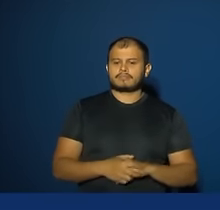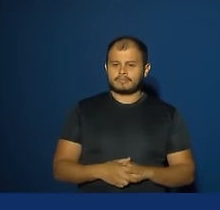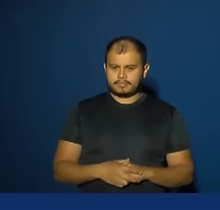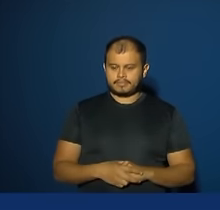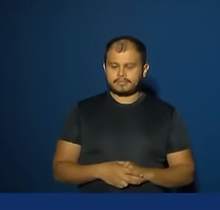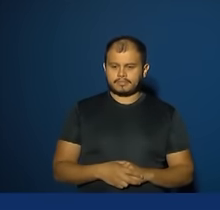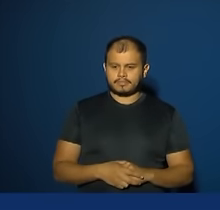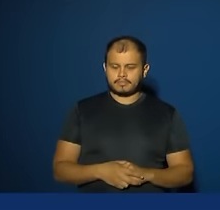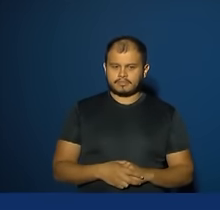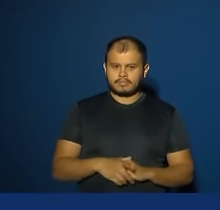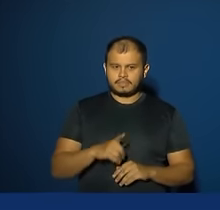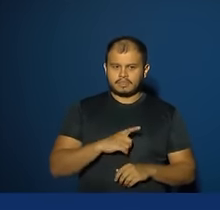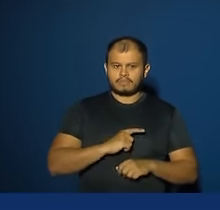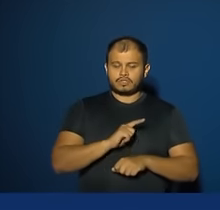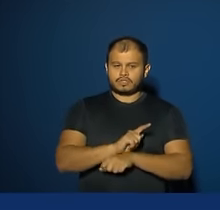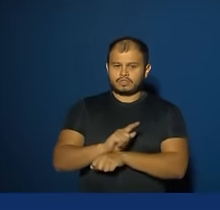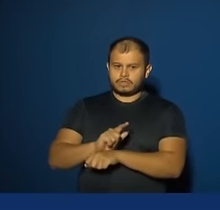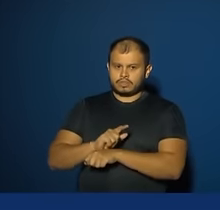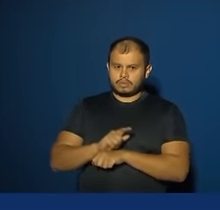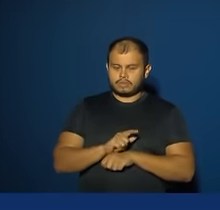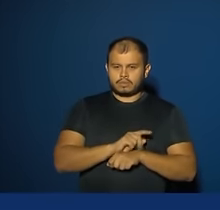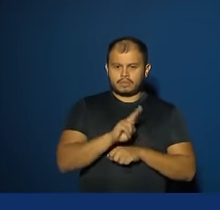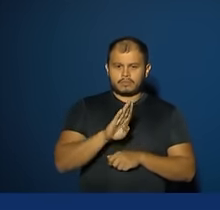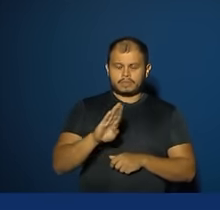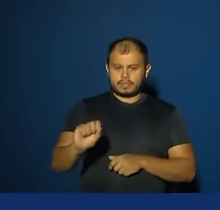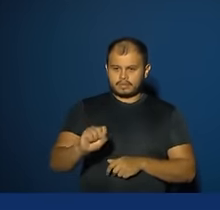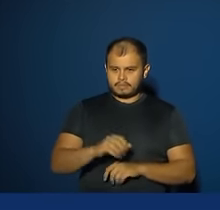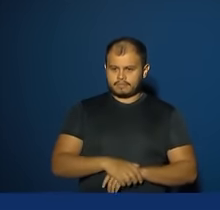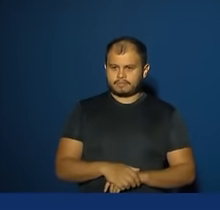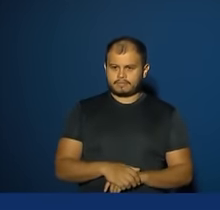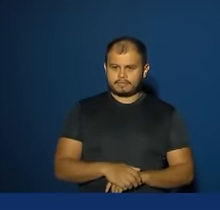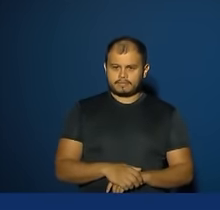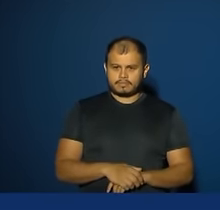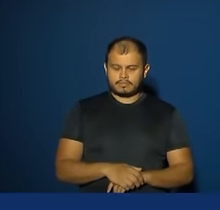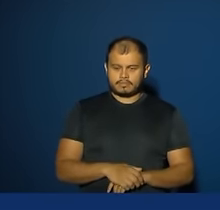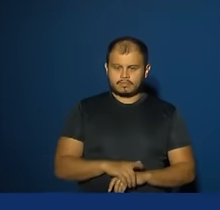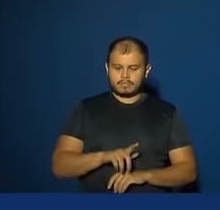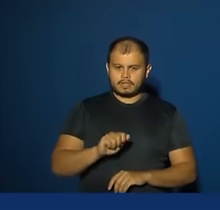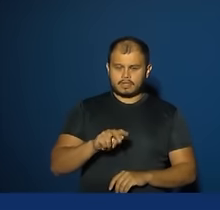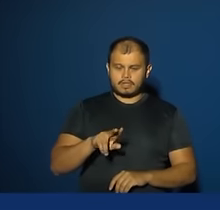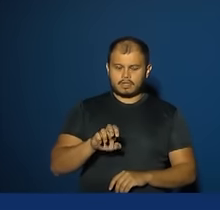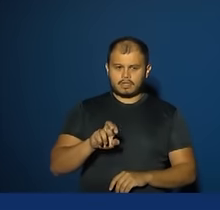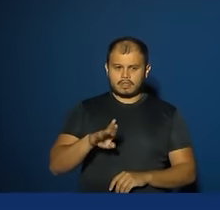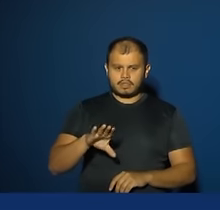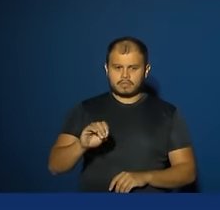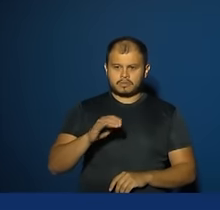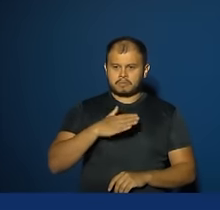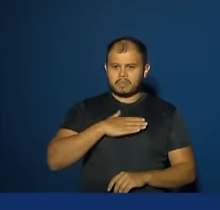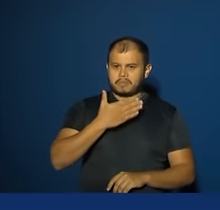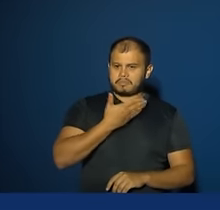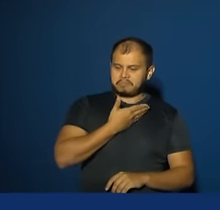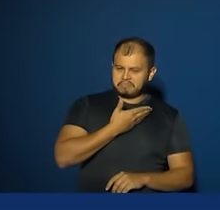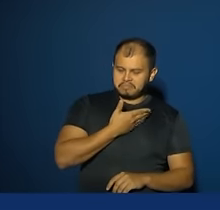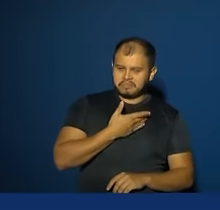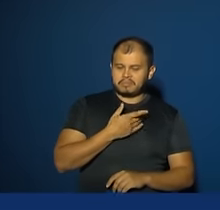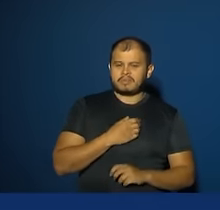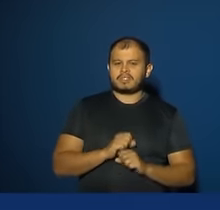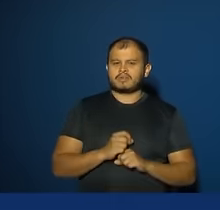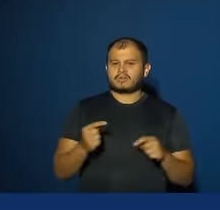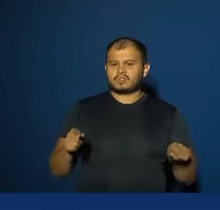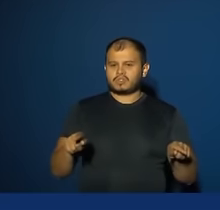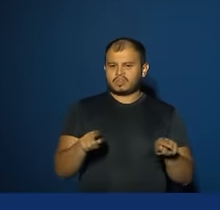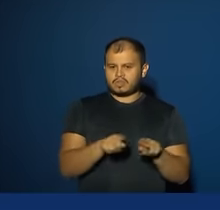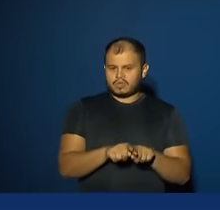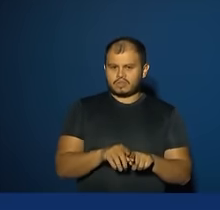Pactual e foi gestor de renda variável no BS na Plural. E Laércio, meu colega, sócio gestor de fundo